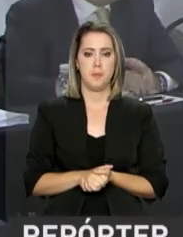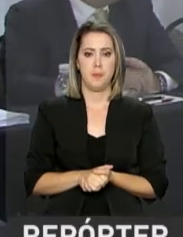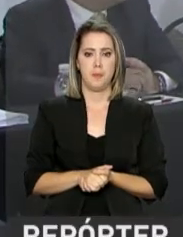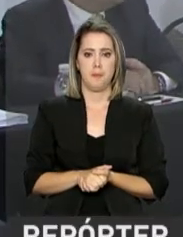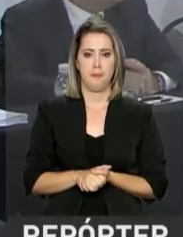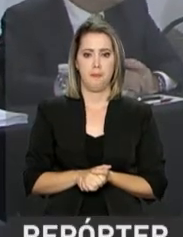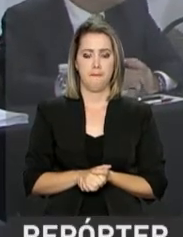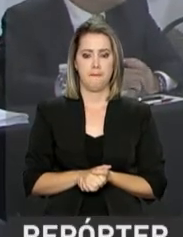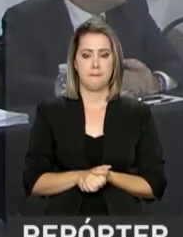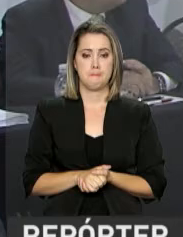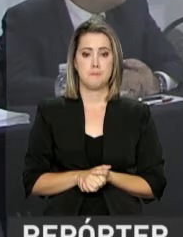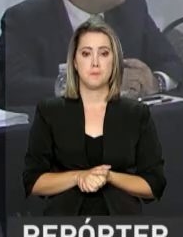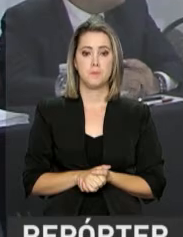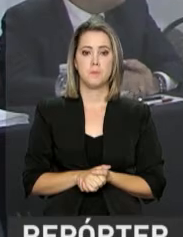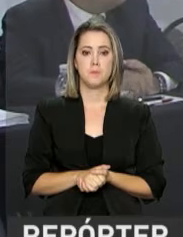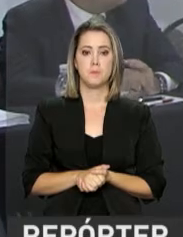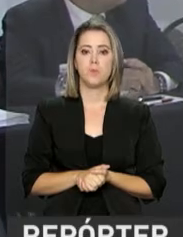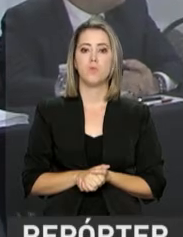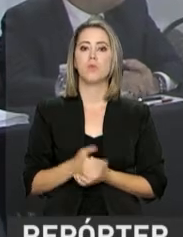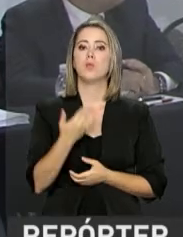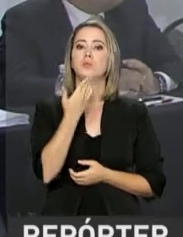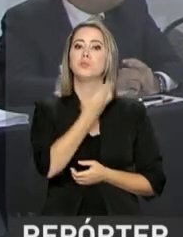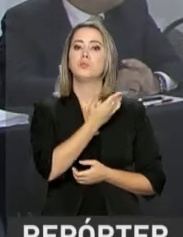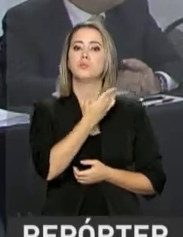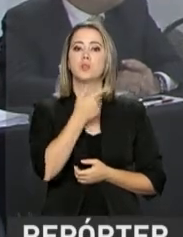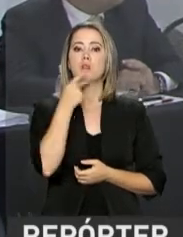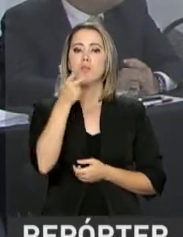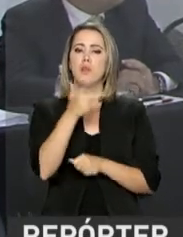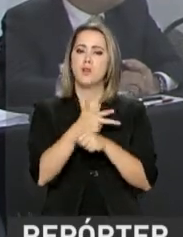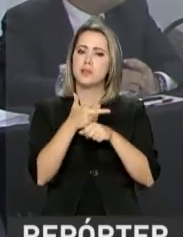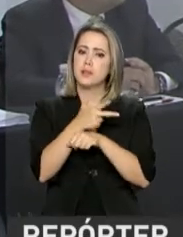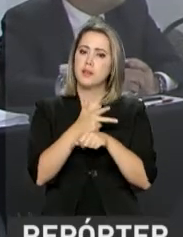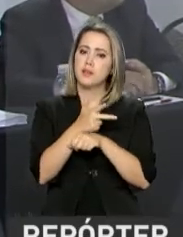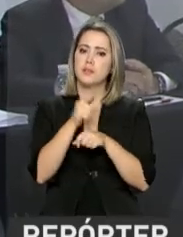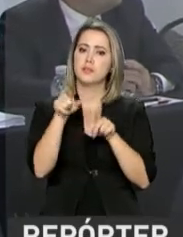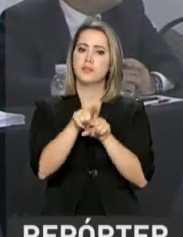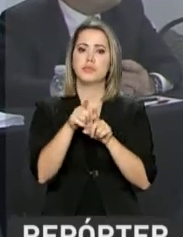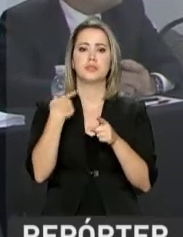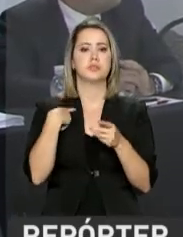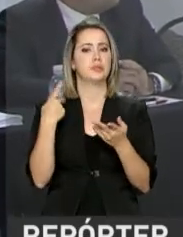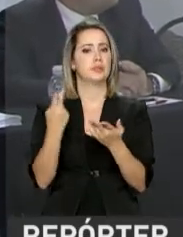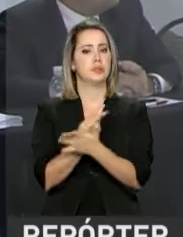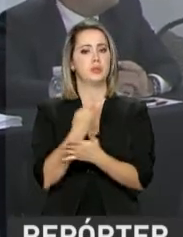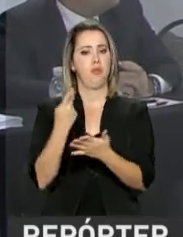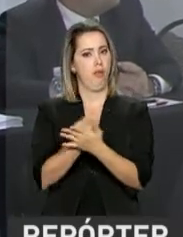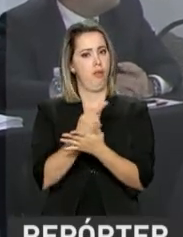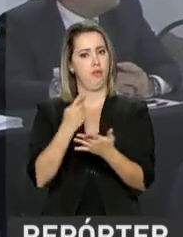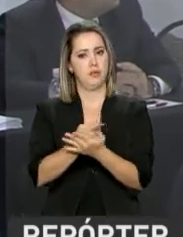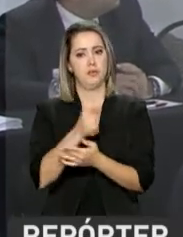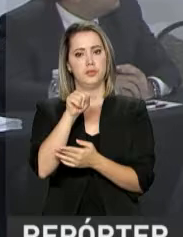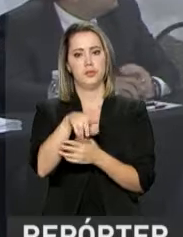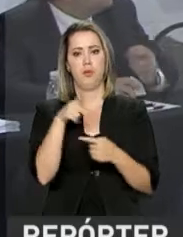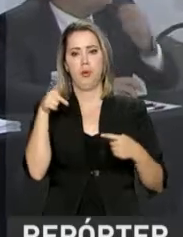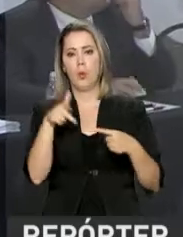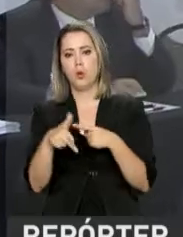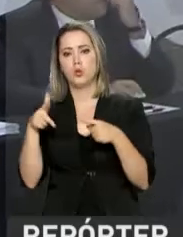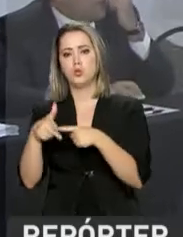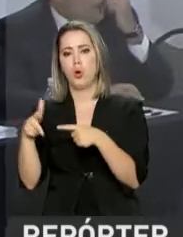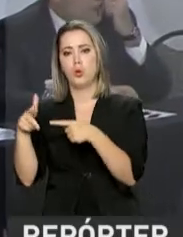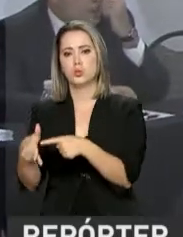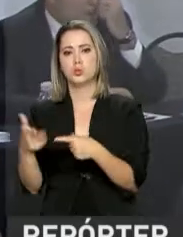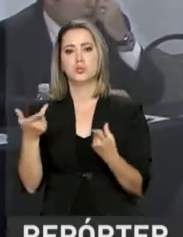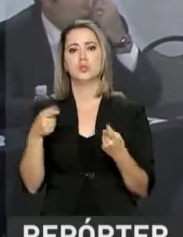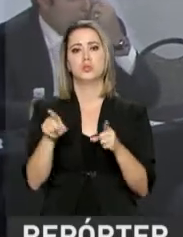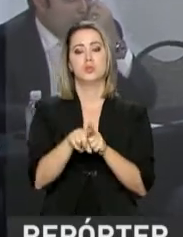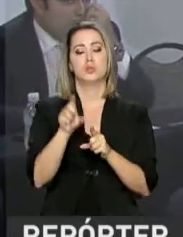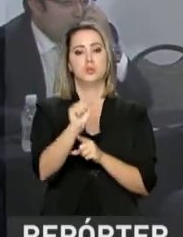Essa gravação, isso é incontestável, ela está inteiramente contaminada por inúmeras descontinuidades, mascaramentos